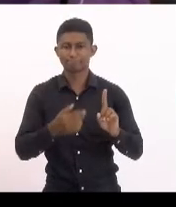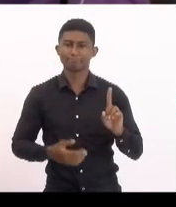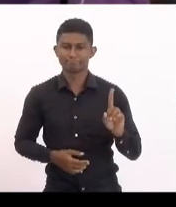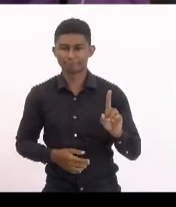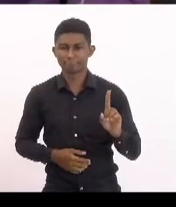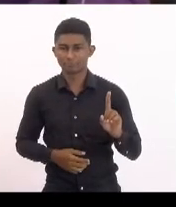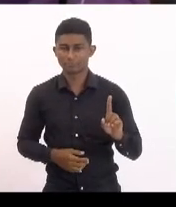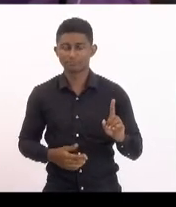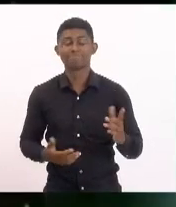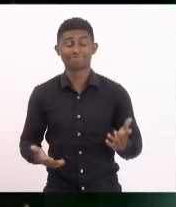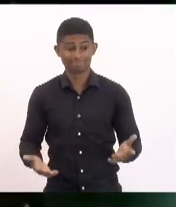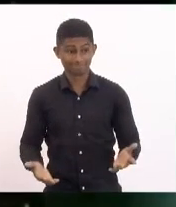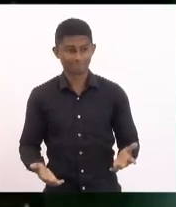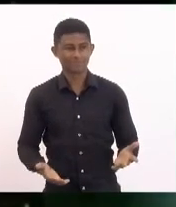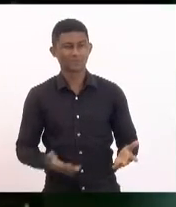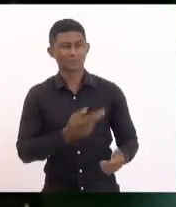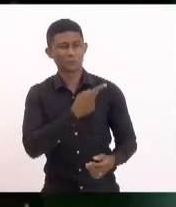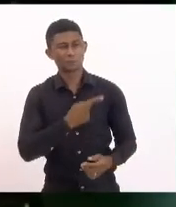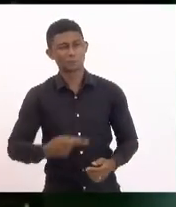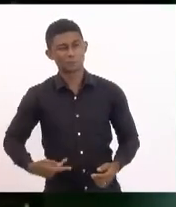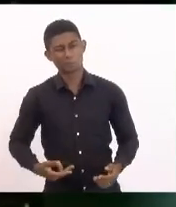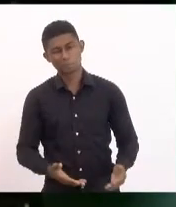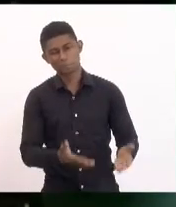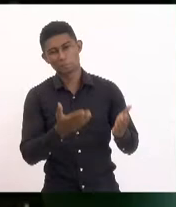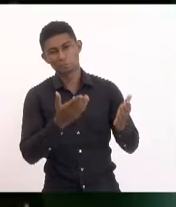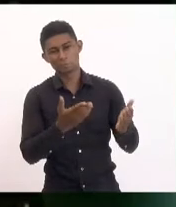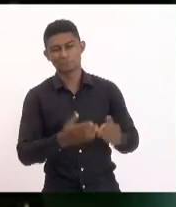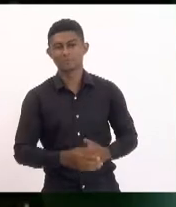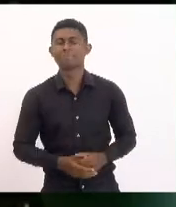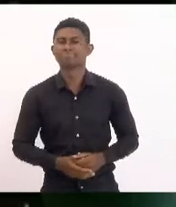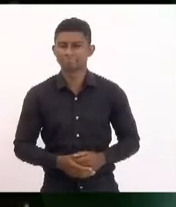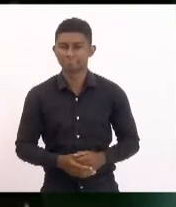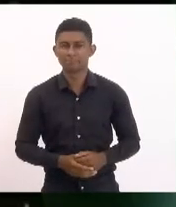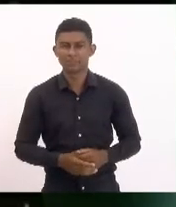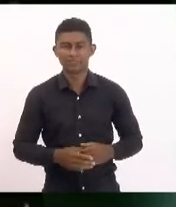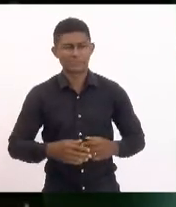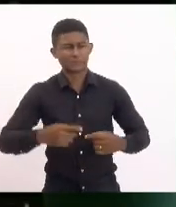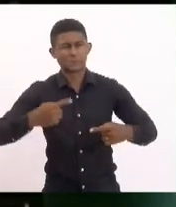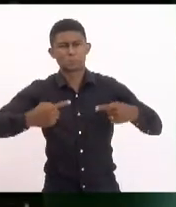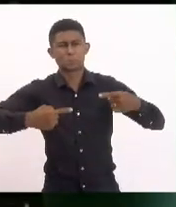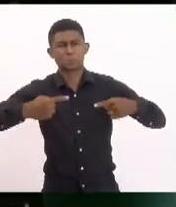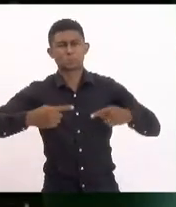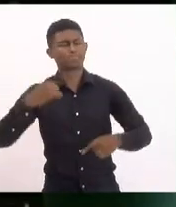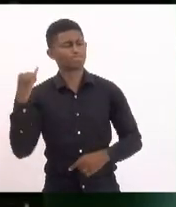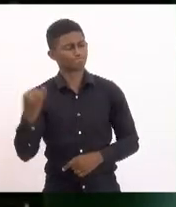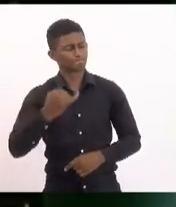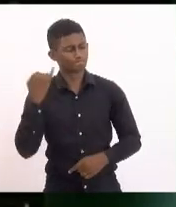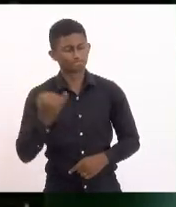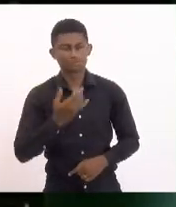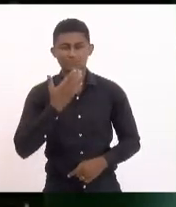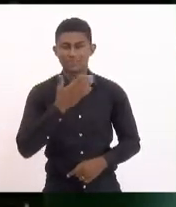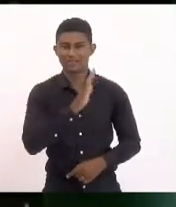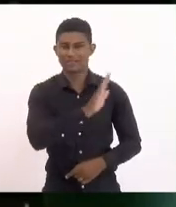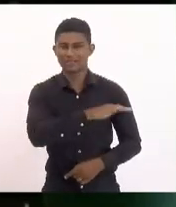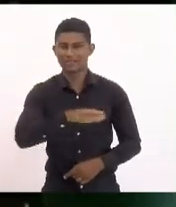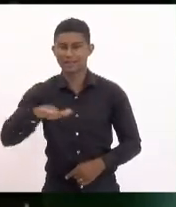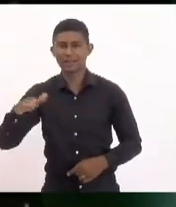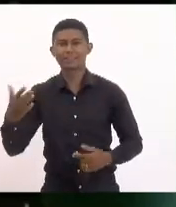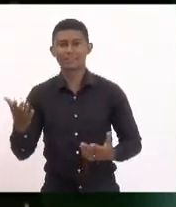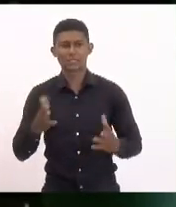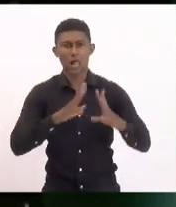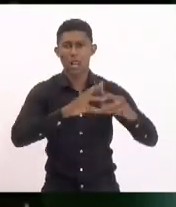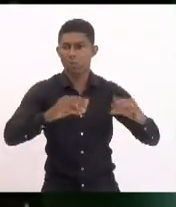Senhora presidenta, muito importante o debate que a senhora traz com relação às crianças desaparecidas, né? E adultos